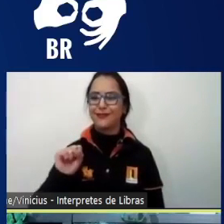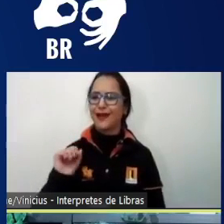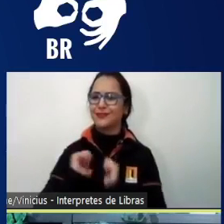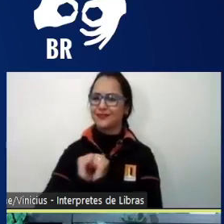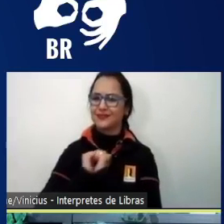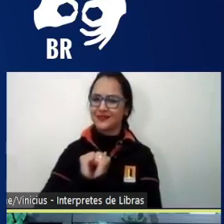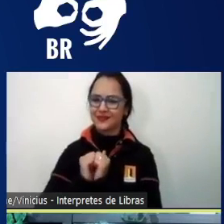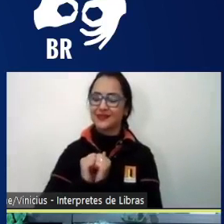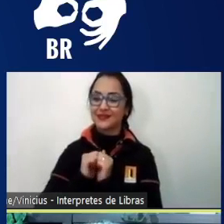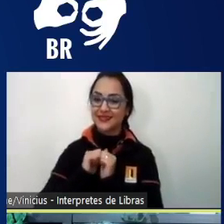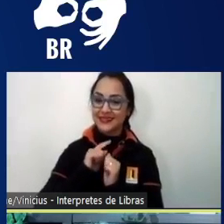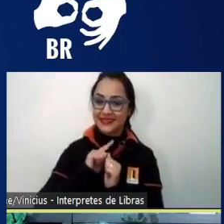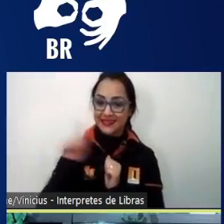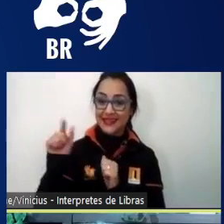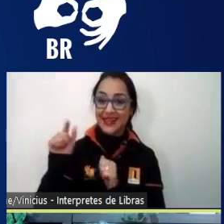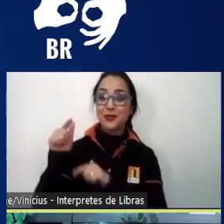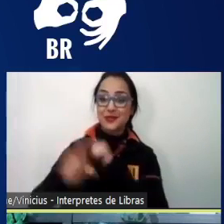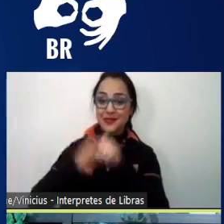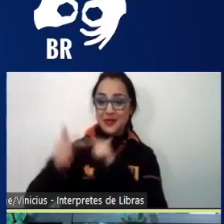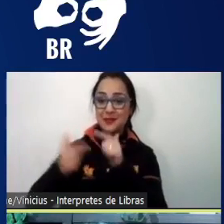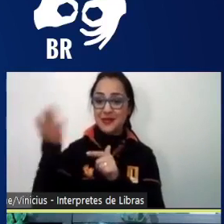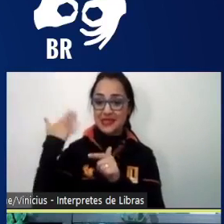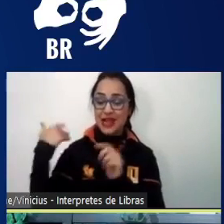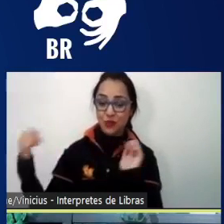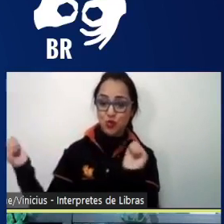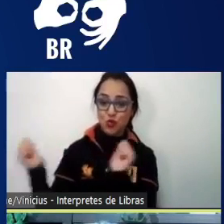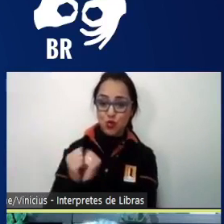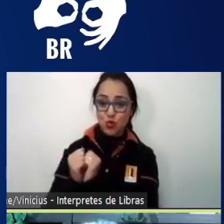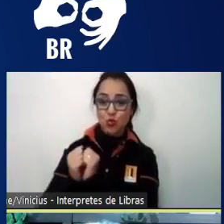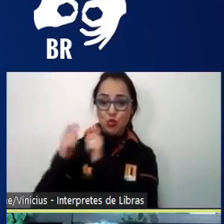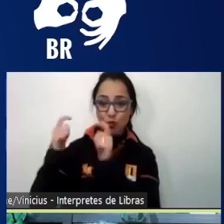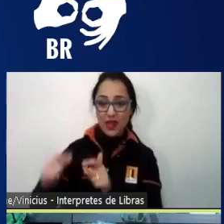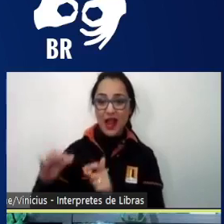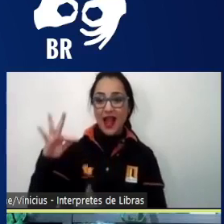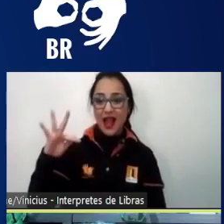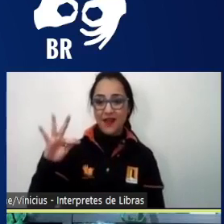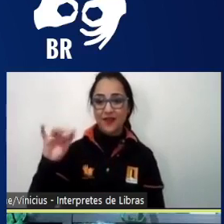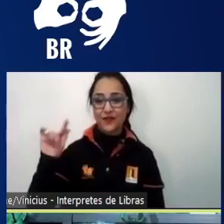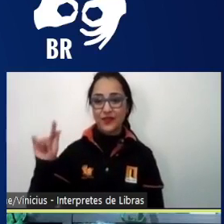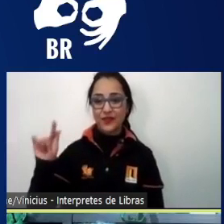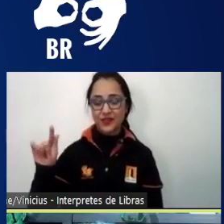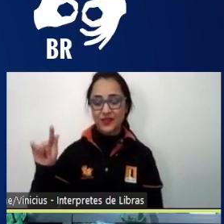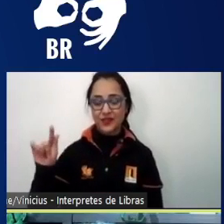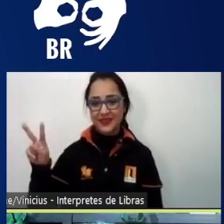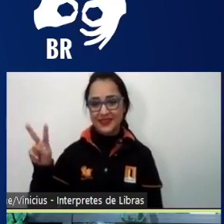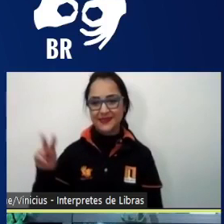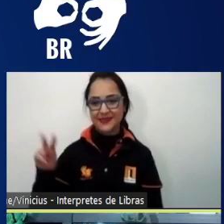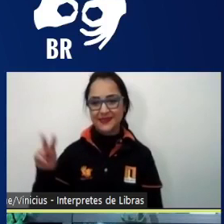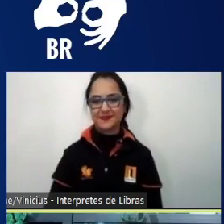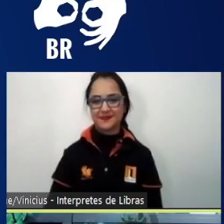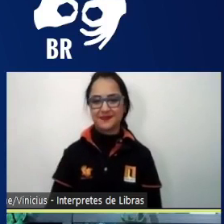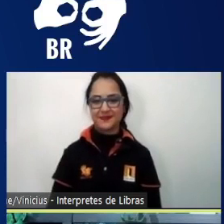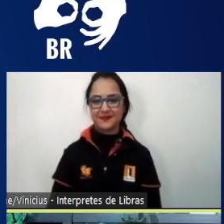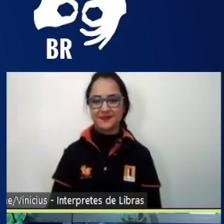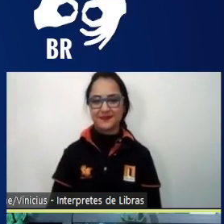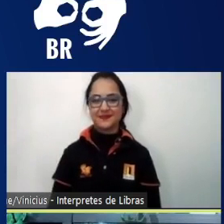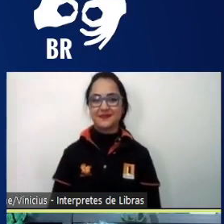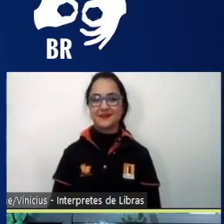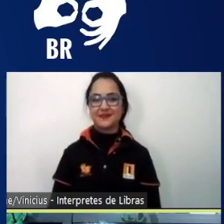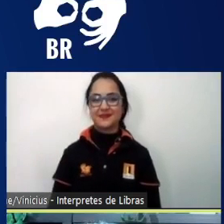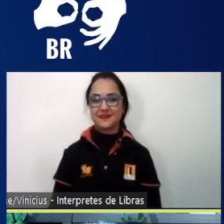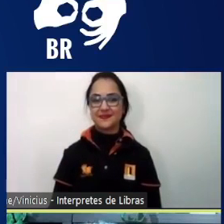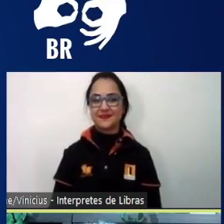Fundação Getúlio Vargas, onde trabalhamos 9 anos juntos. Quando ele citava a tragédia